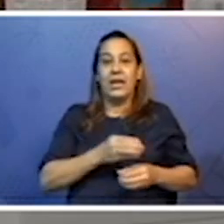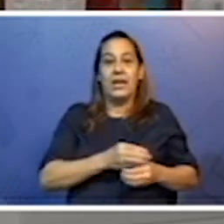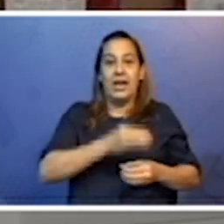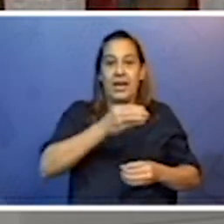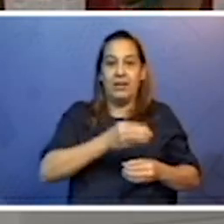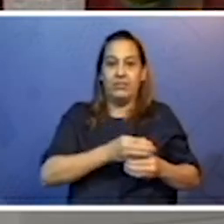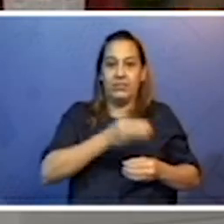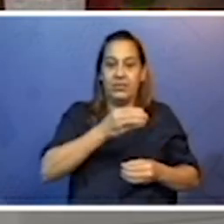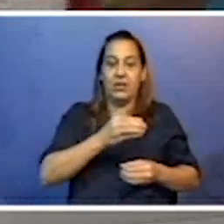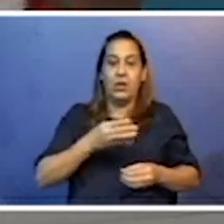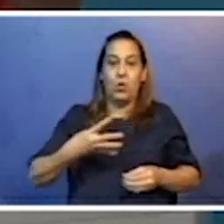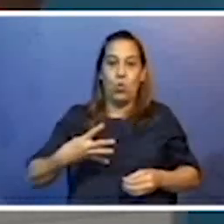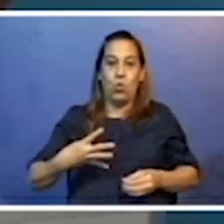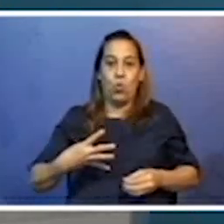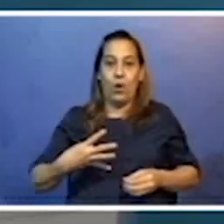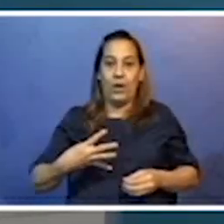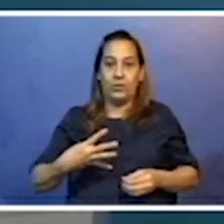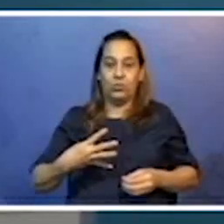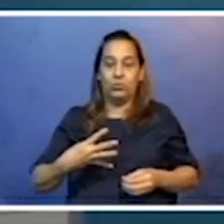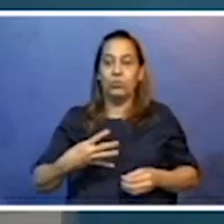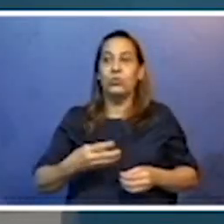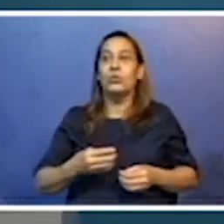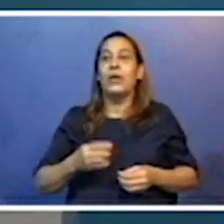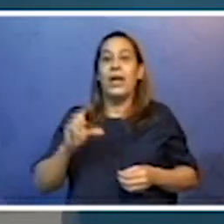aqui, recipiente A,